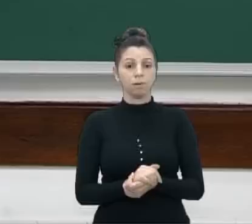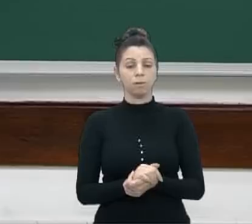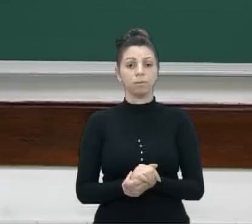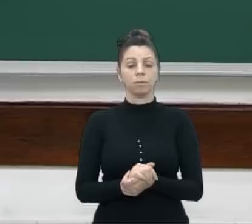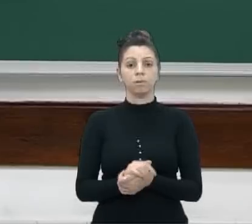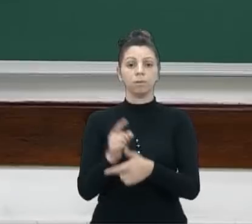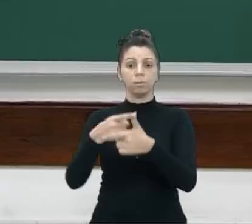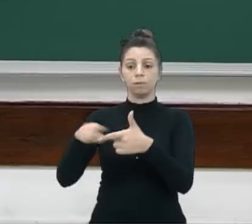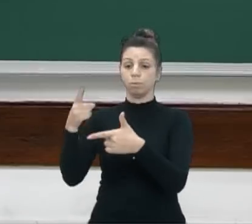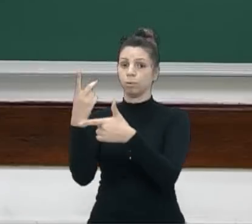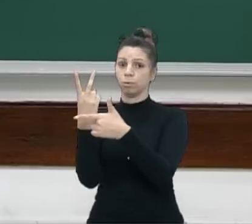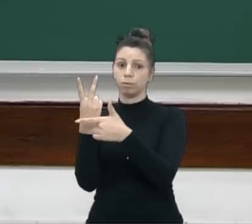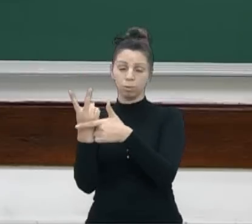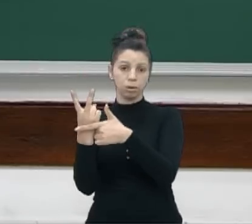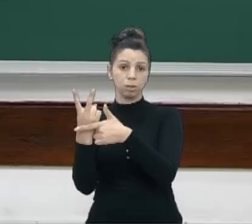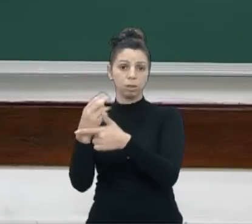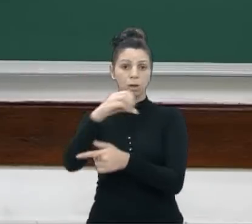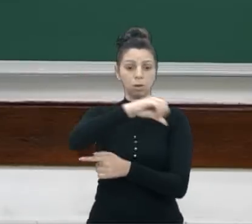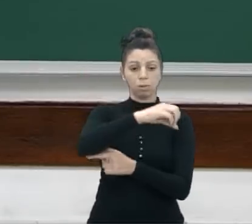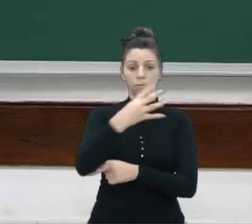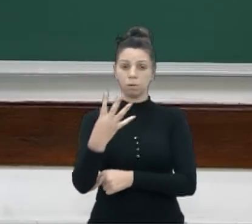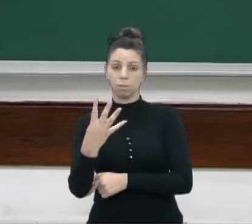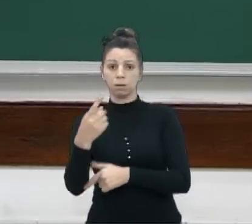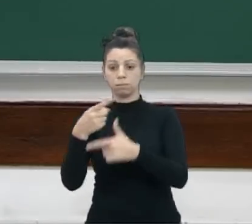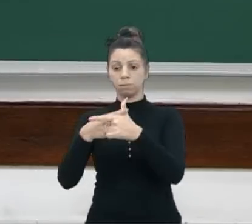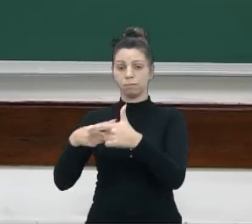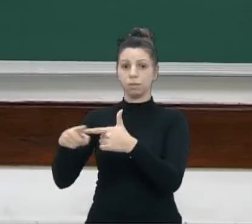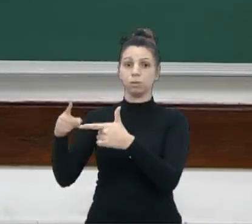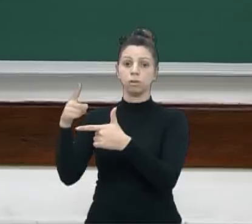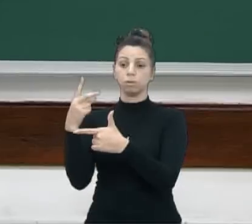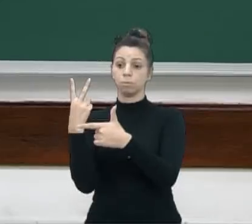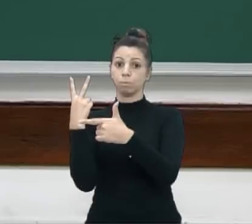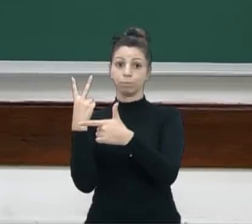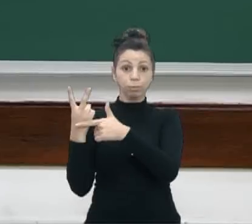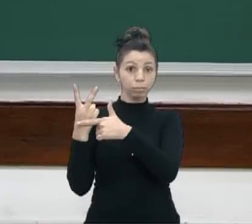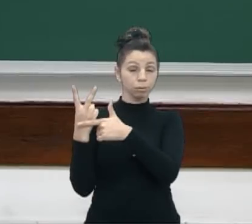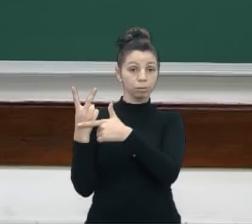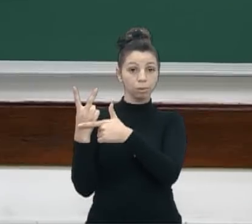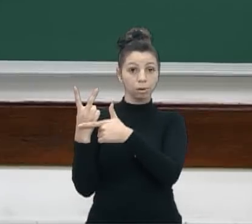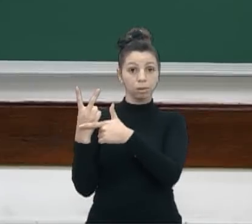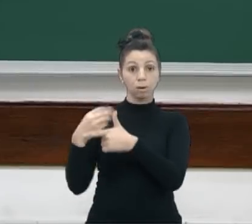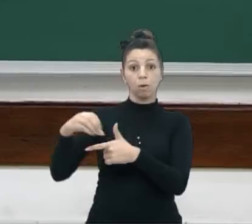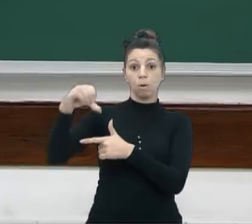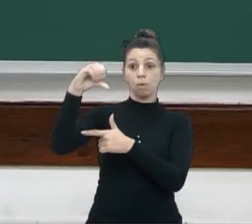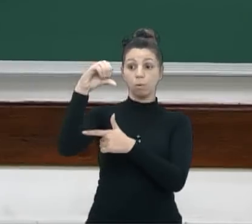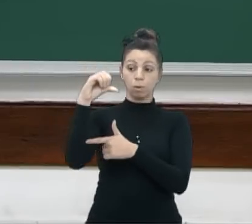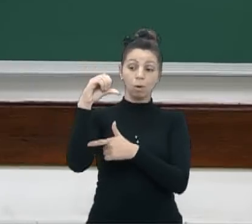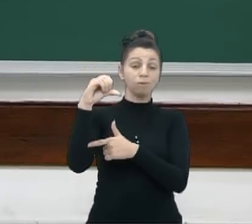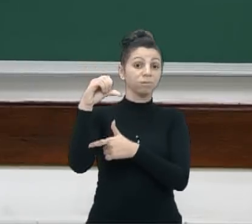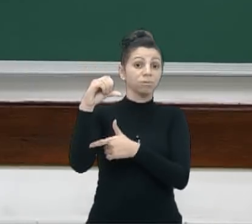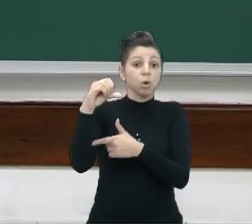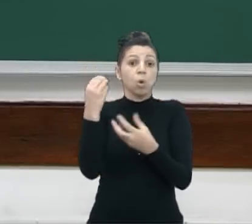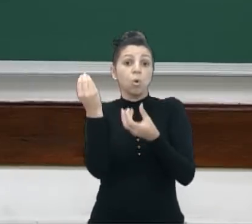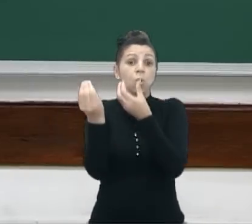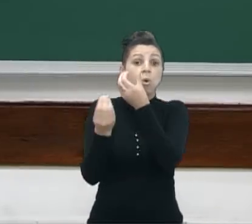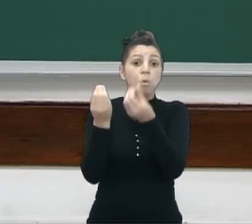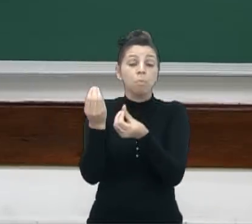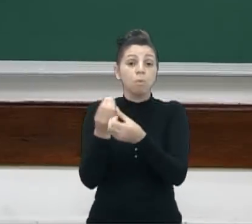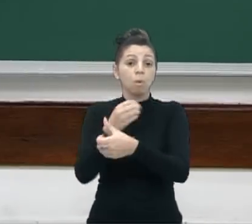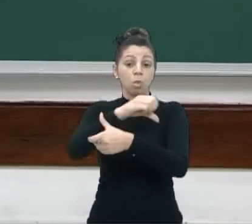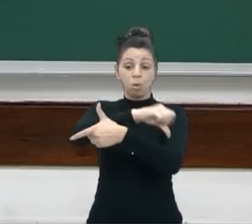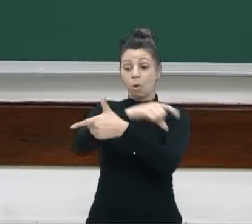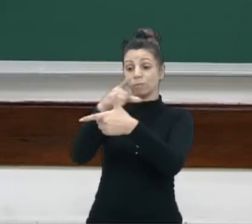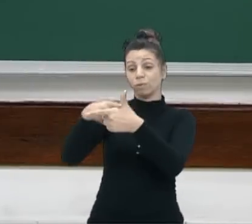9, 4. Se eu dividir por 2, o 9 no conjunto dos números naturais não tem como fazer a divisão. Então,